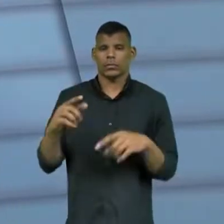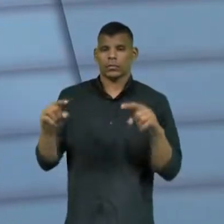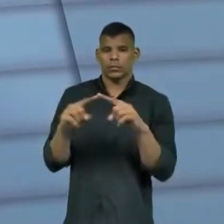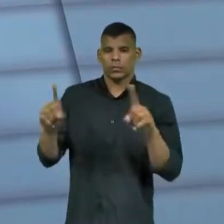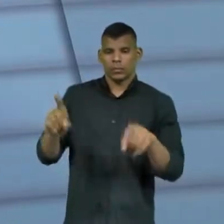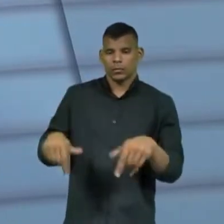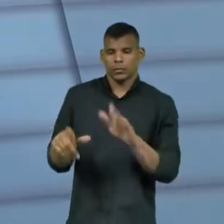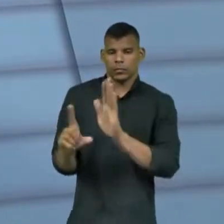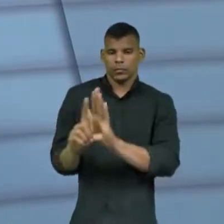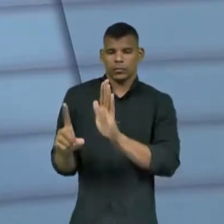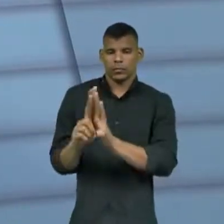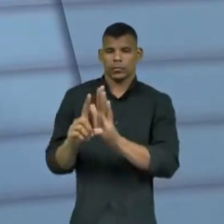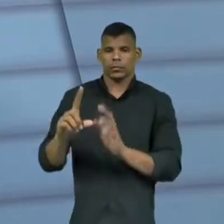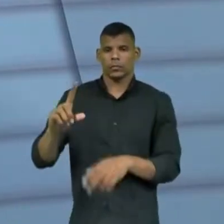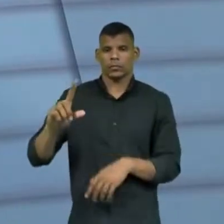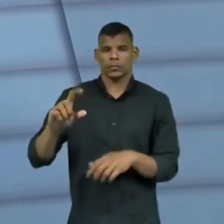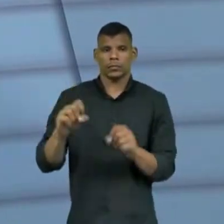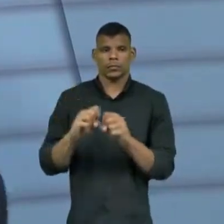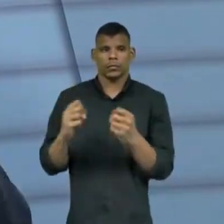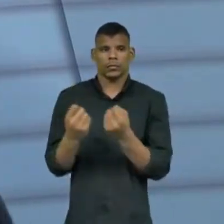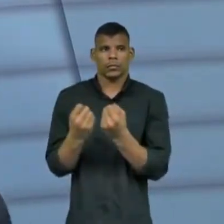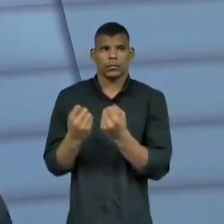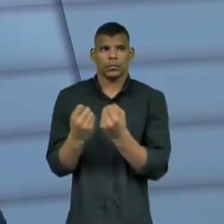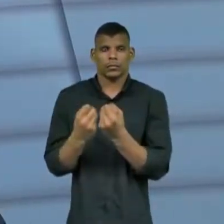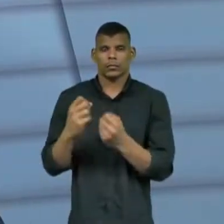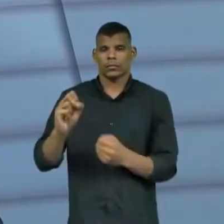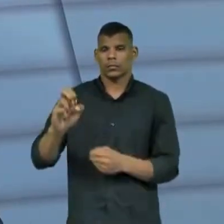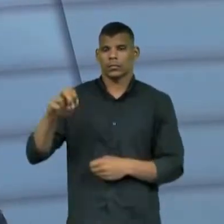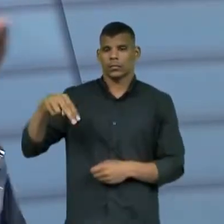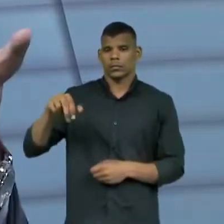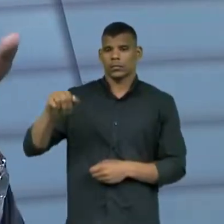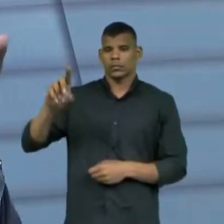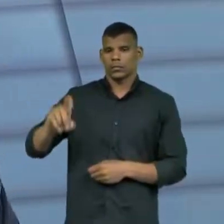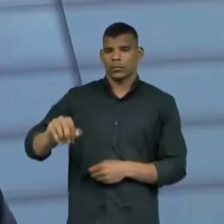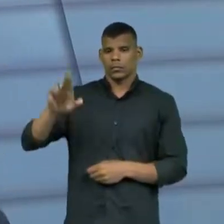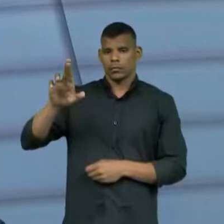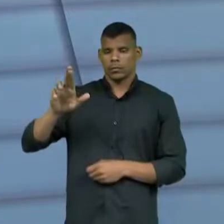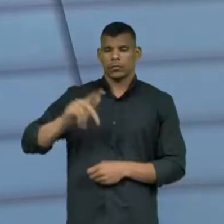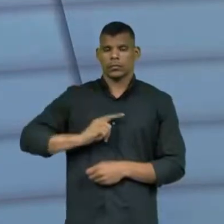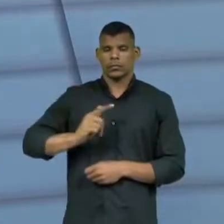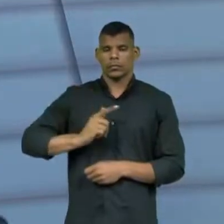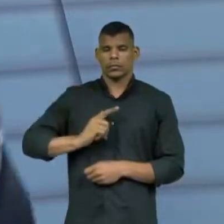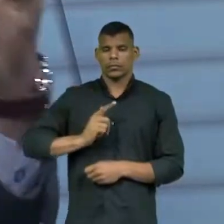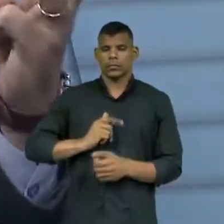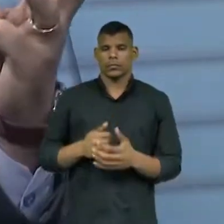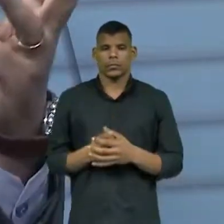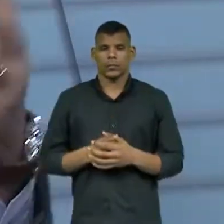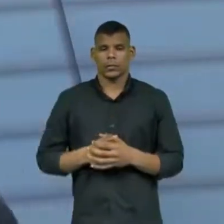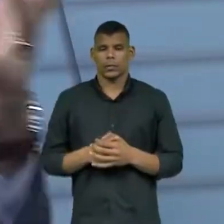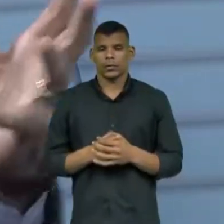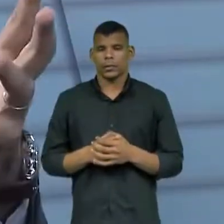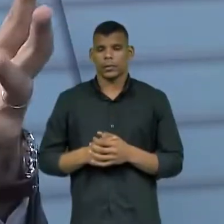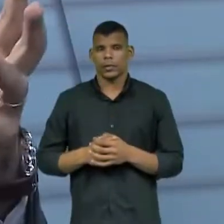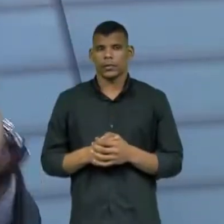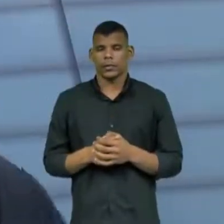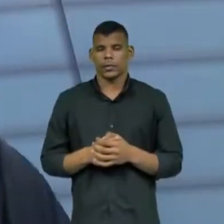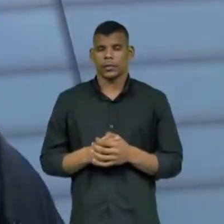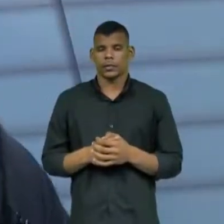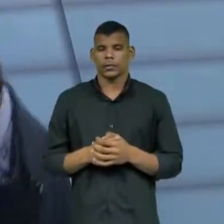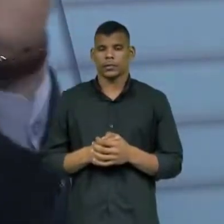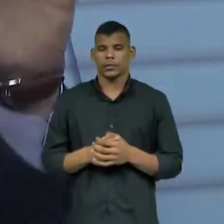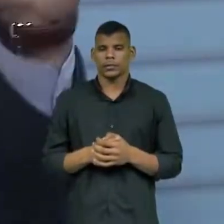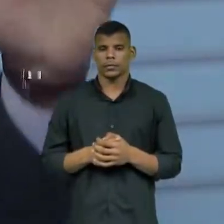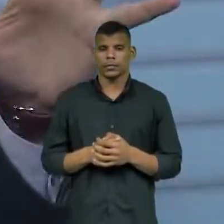lei do senador João Paulo, do PT do Rio Grande do Norte, que é muito estatizante, que cobra 3 tipos de tarifa muito caro e